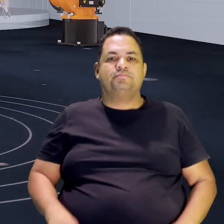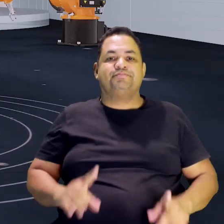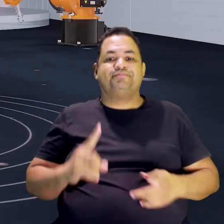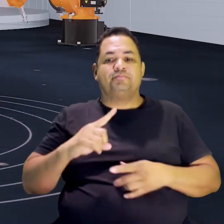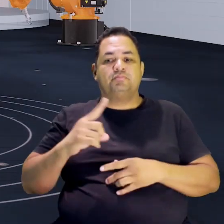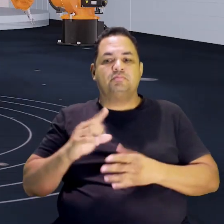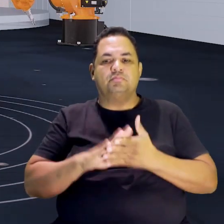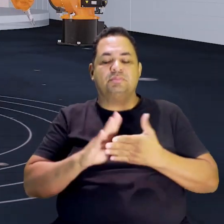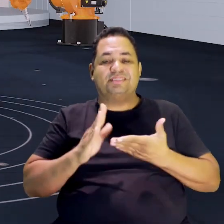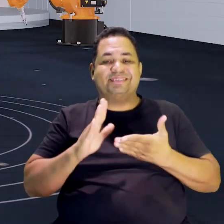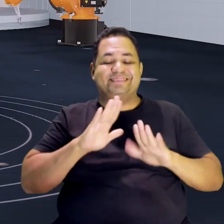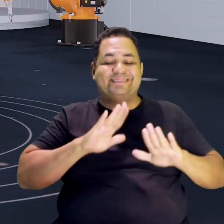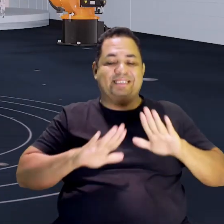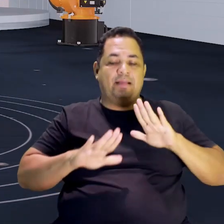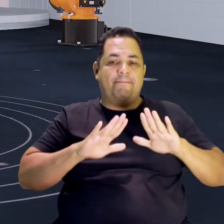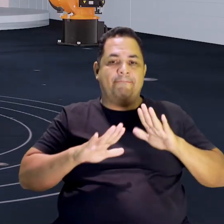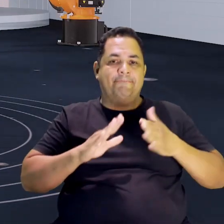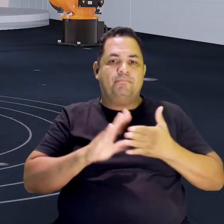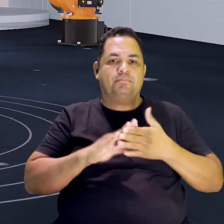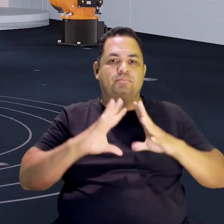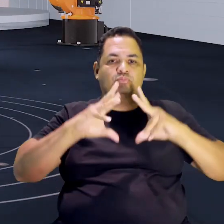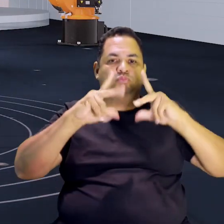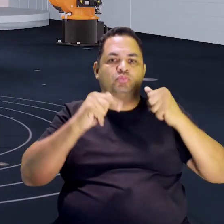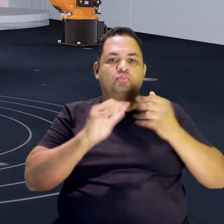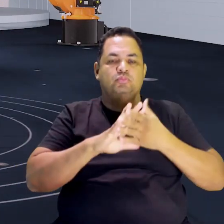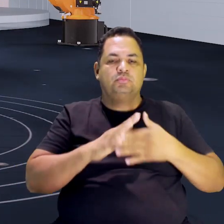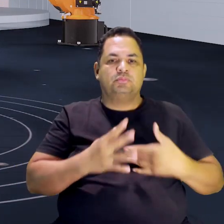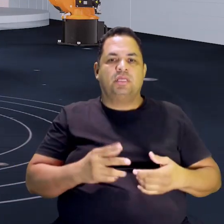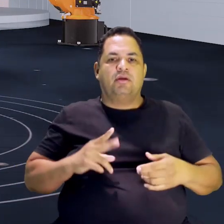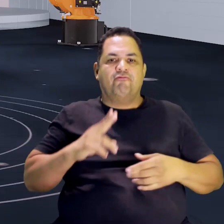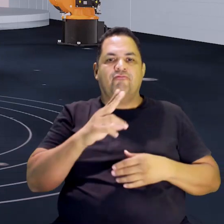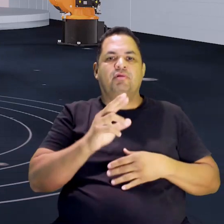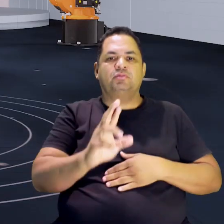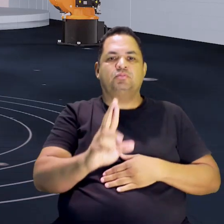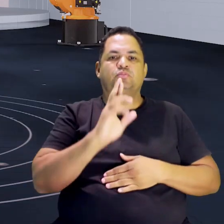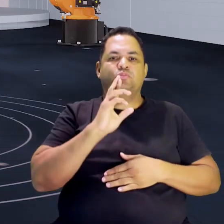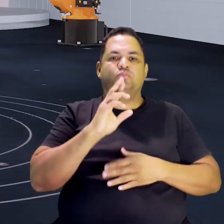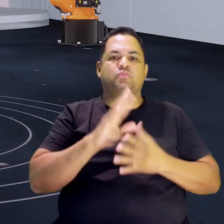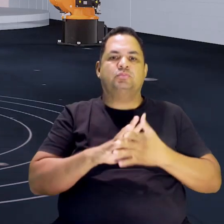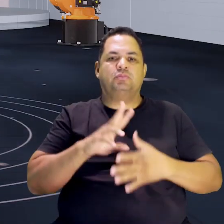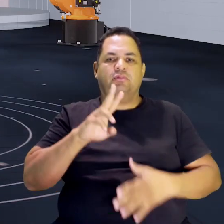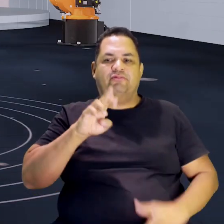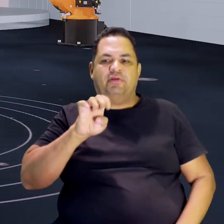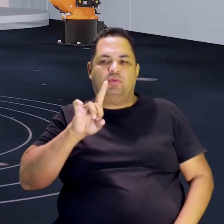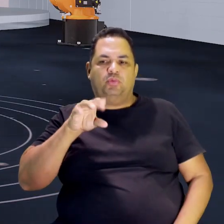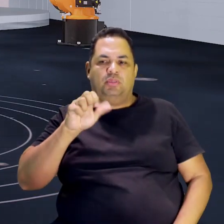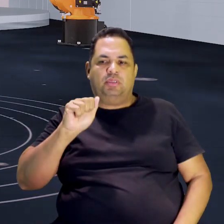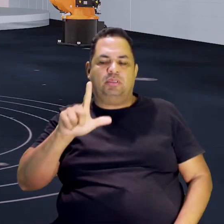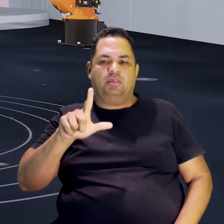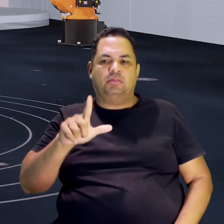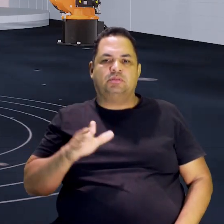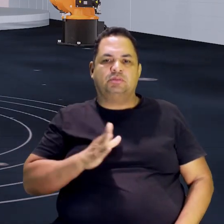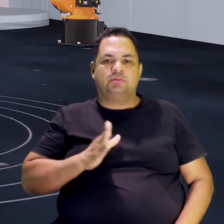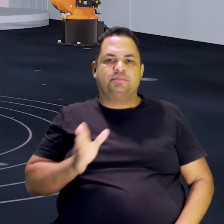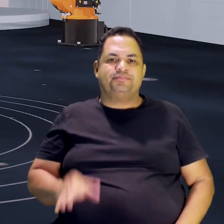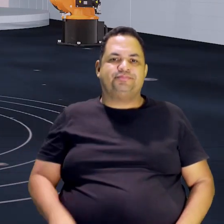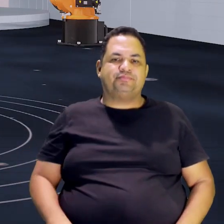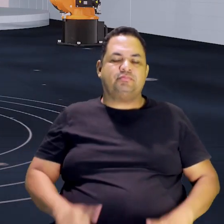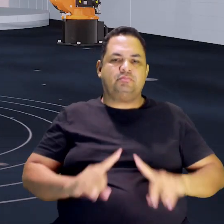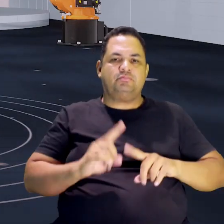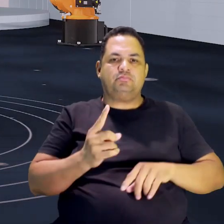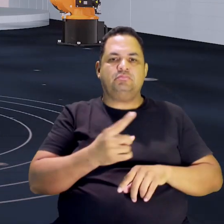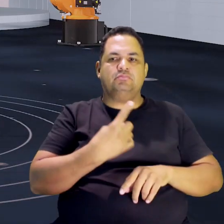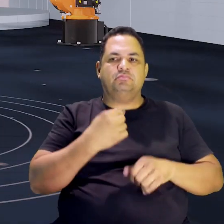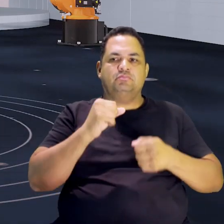força resultante. E a força resultante depende de todas as forças aplicadas, o resultado vetorial de todas as forças. Nós fizemos mais